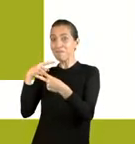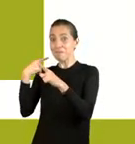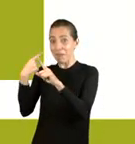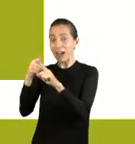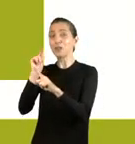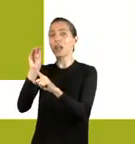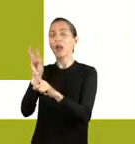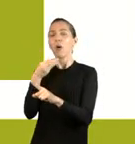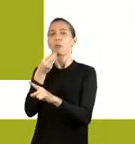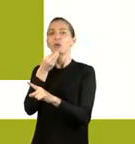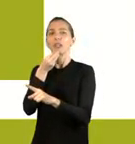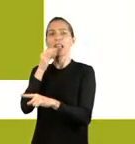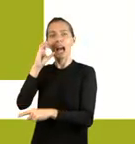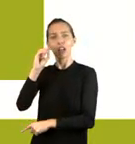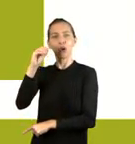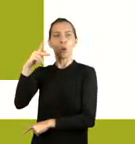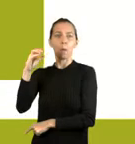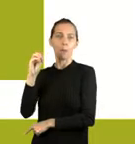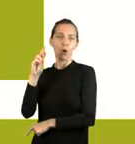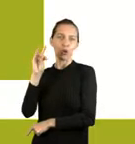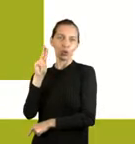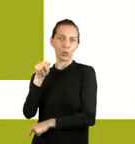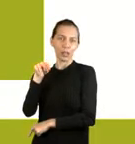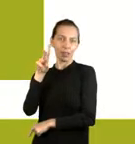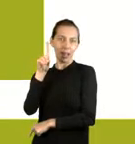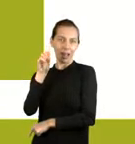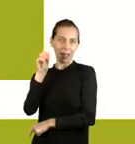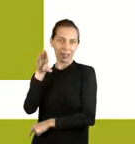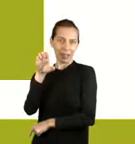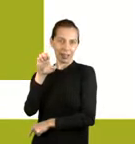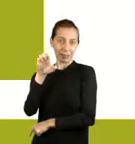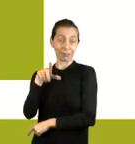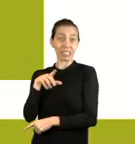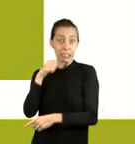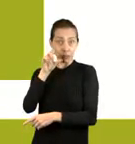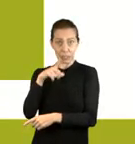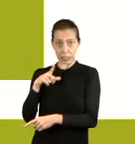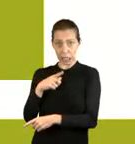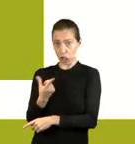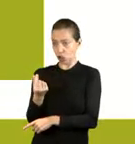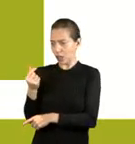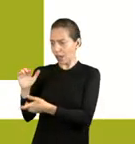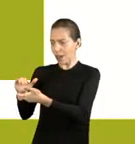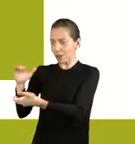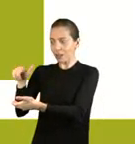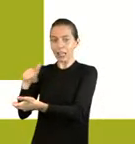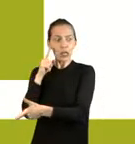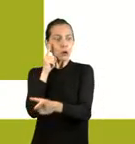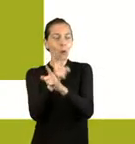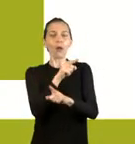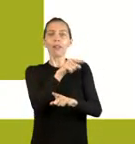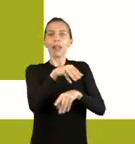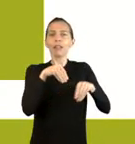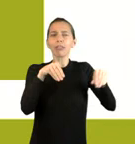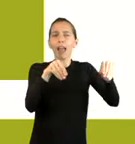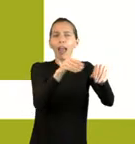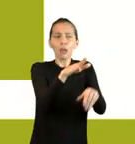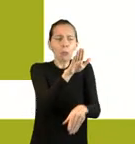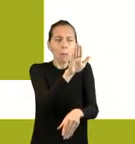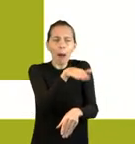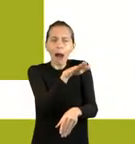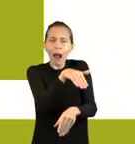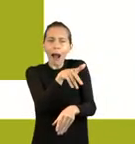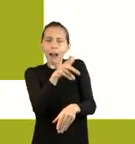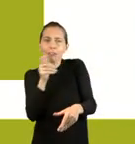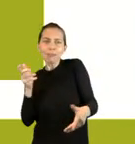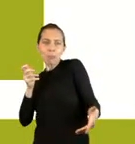guardado, a gente pensa que pode ser uma para caso aconteça algo para você, ou também para que venha algo legal e que caia